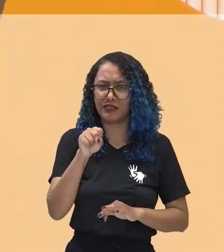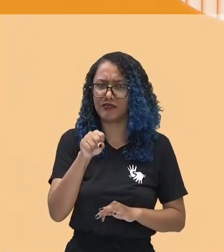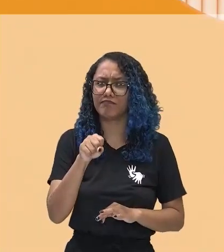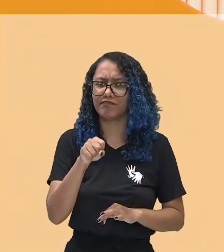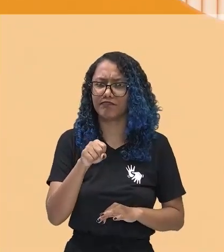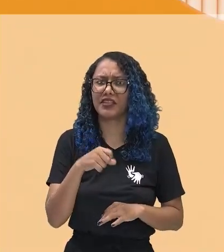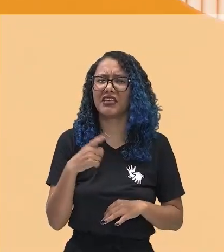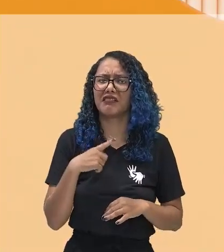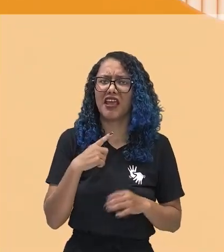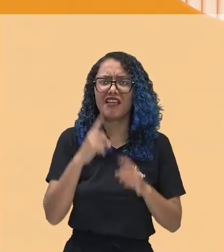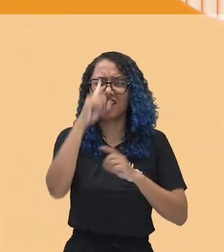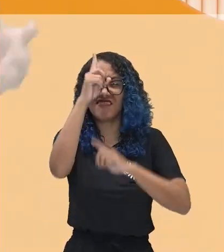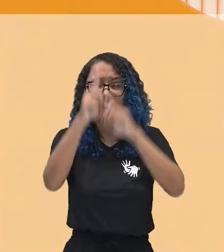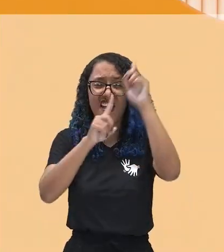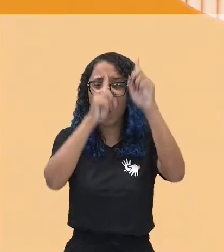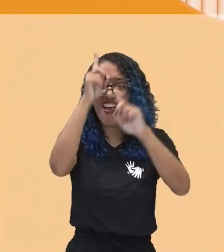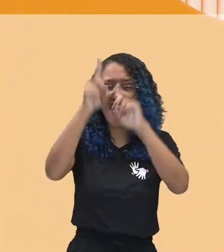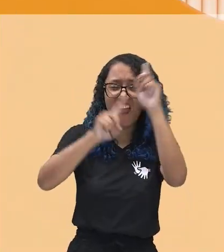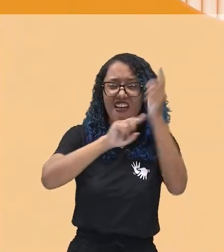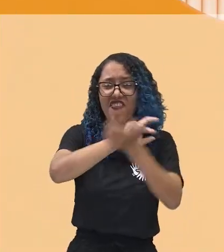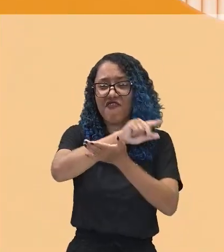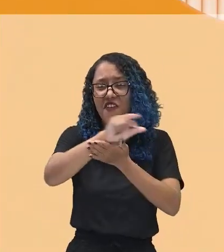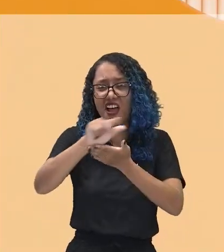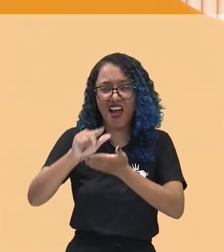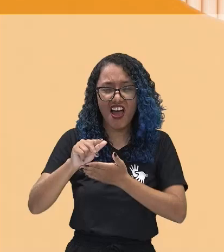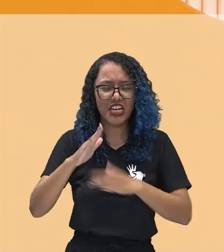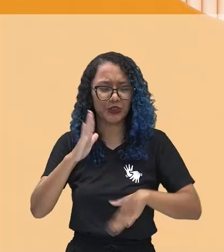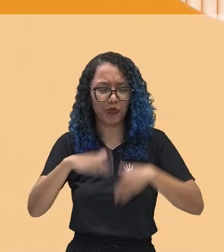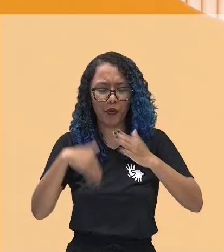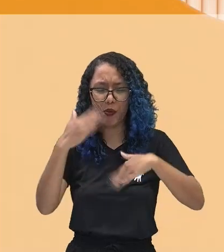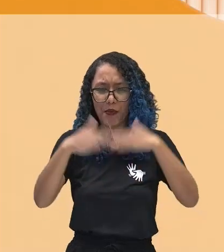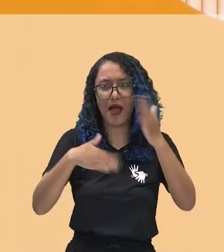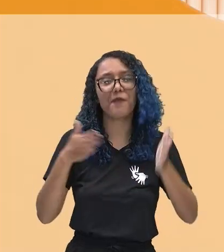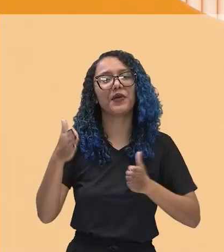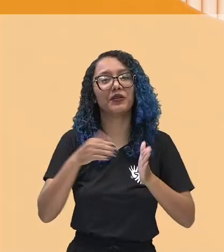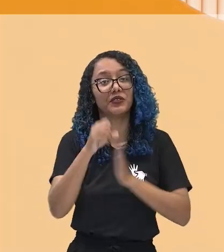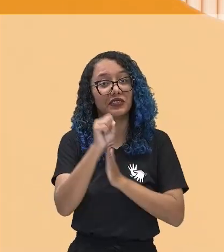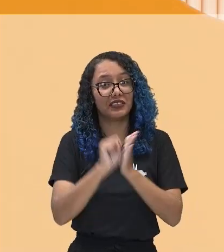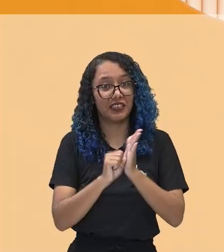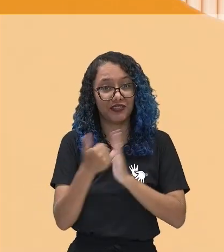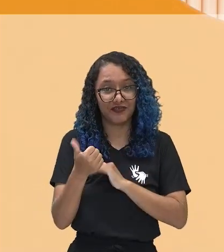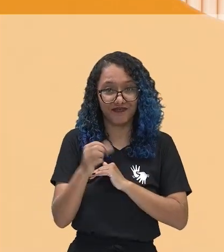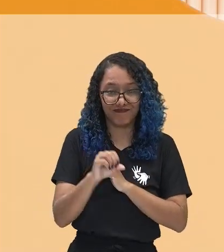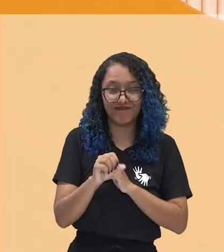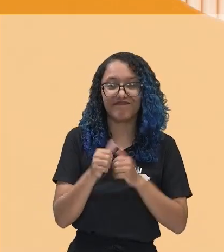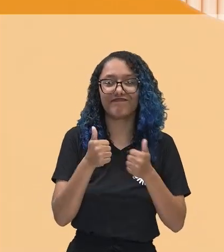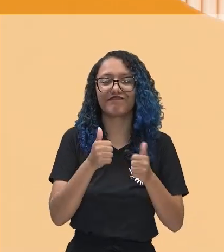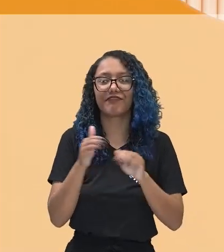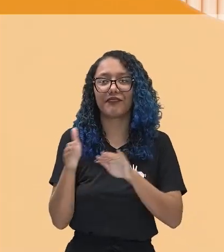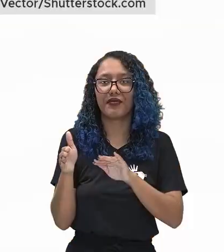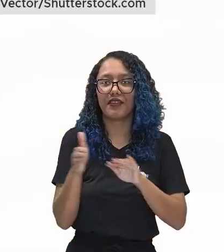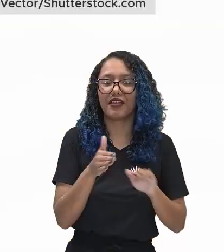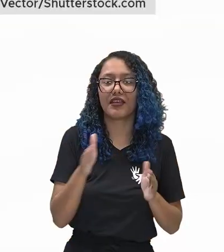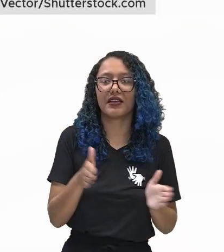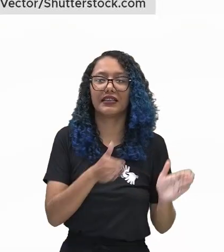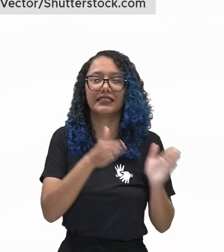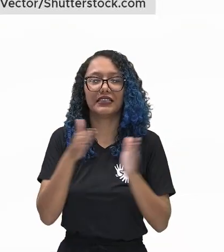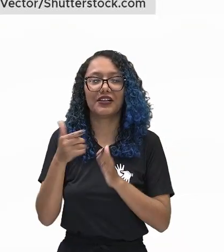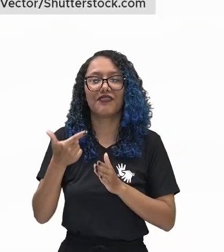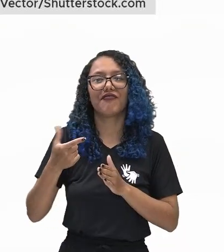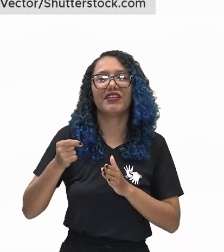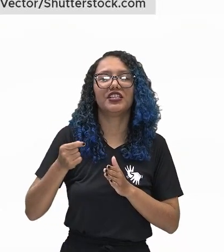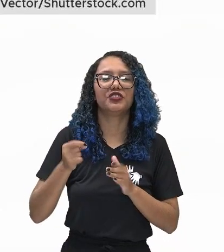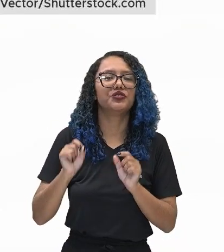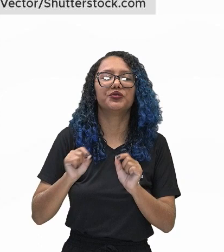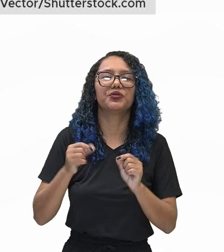surgindo tantas coisas, as grandes invenções, tudo isso daí. Século XIX. Quando a gente chega no século XX, o que acontece no século